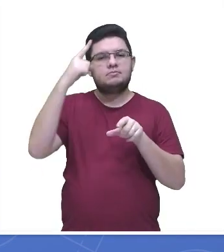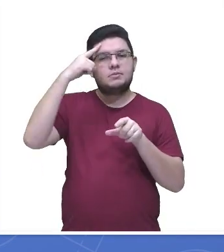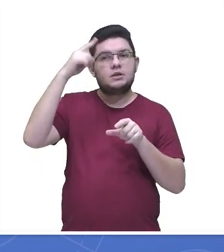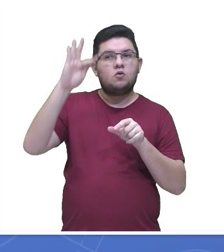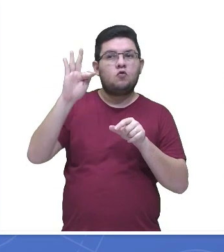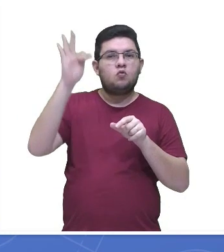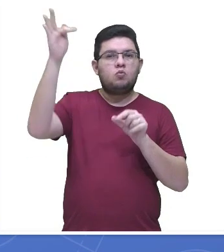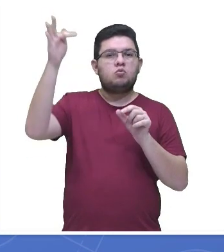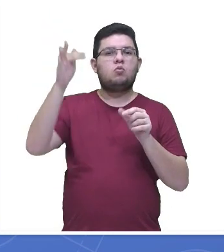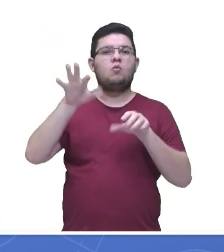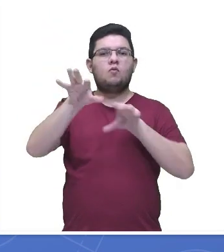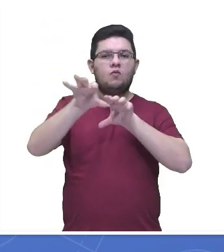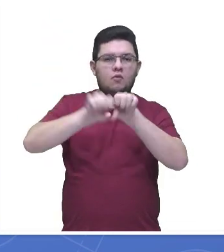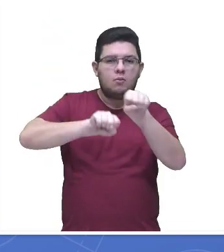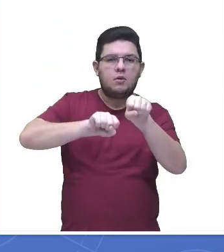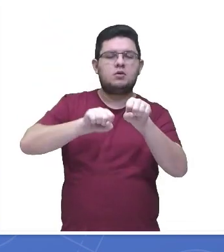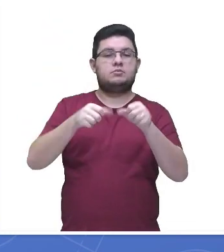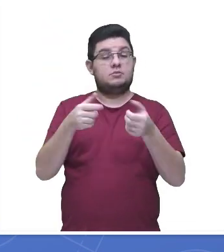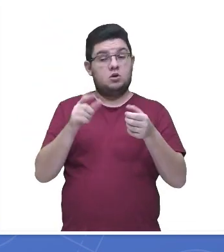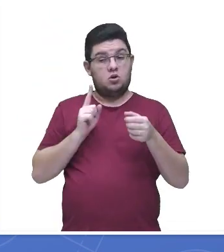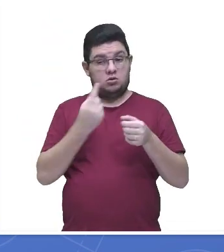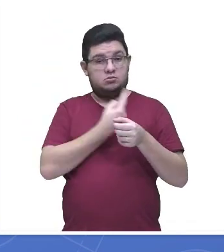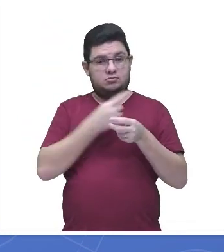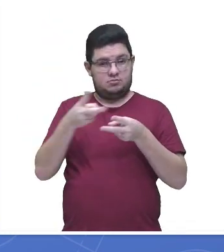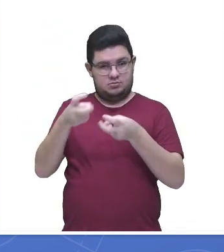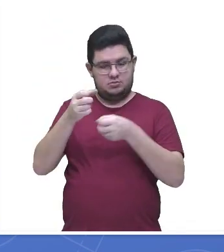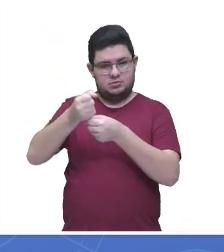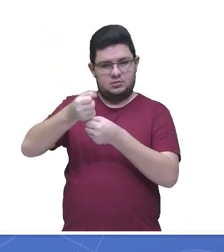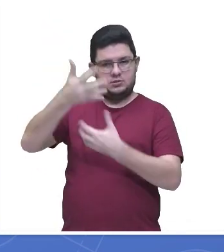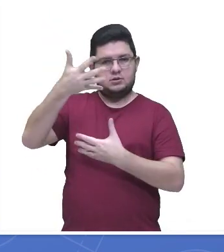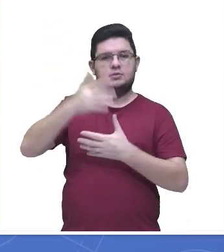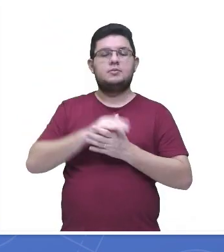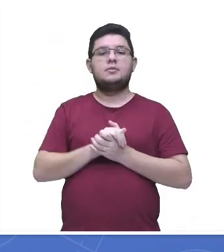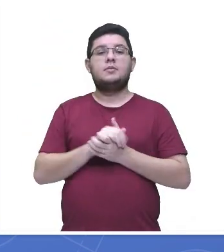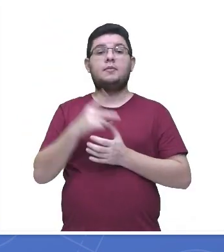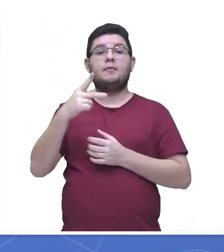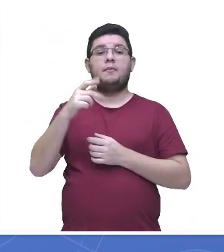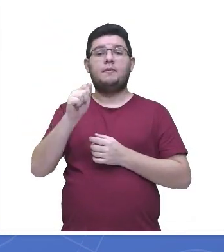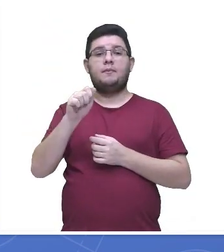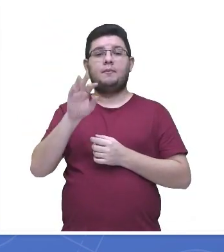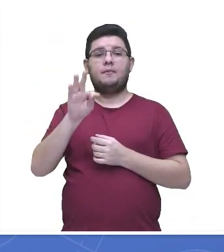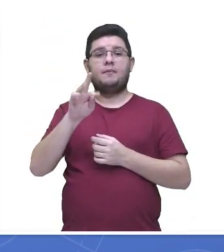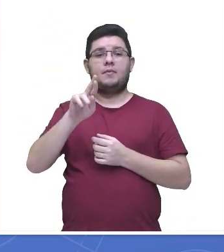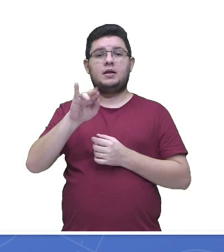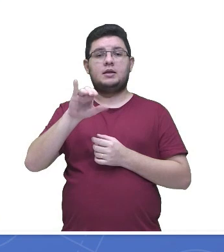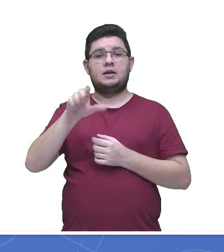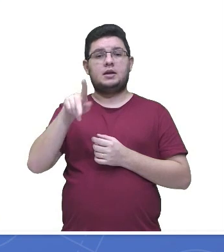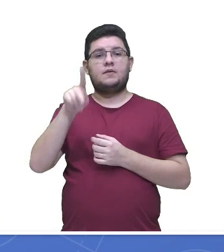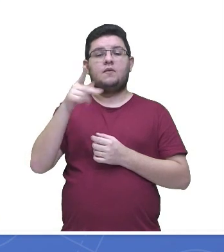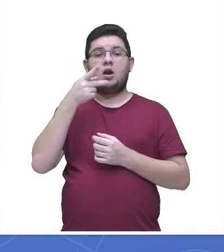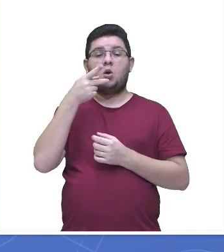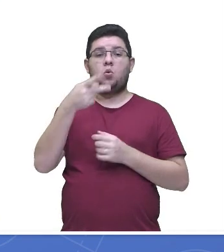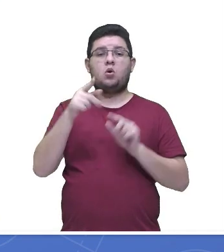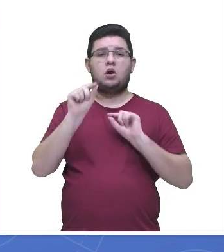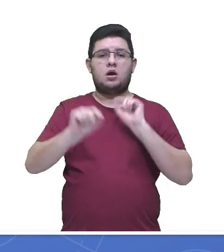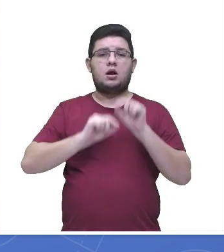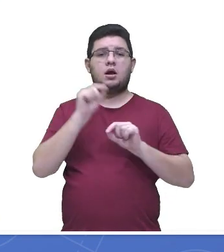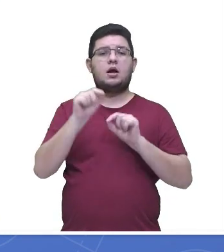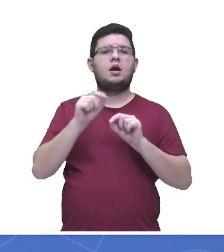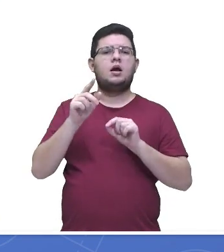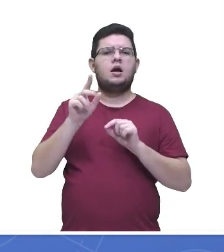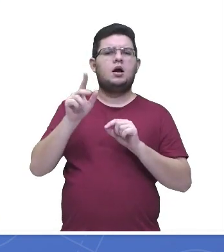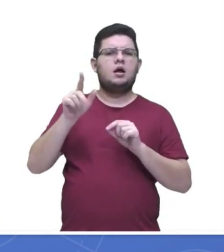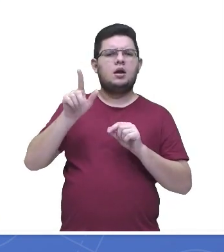chat nós conseguimos perceber isso. É o que fala aqui o Patrick. O Patrick diz o seguinte: as esculturas gregas tinham